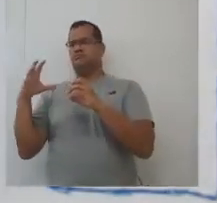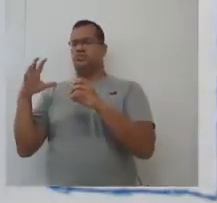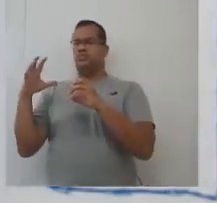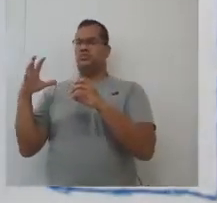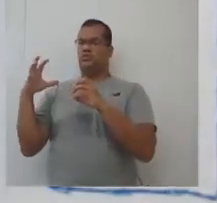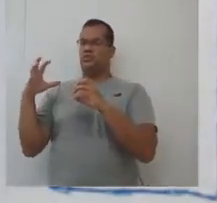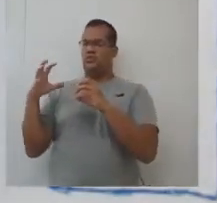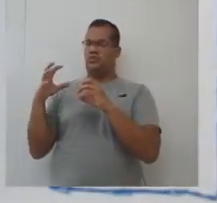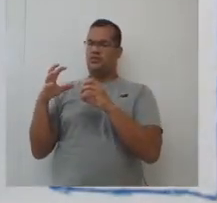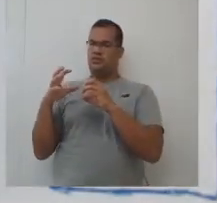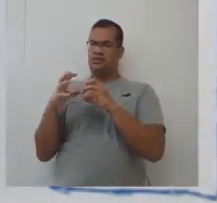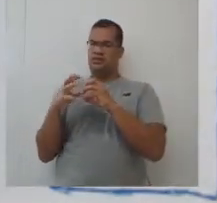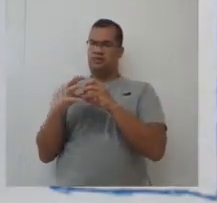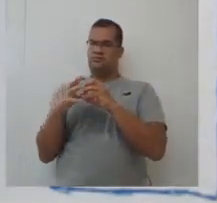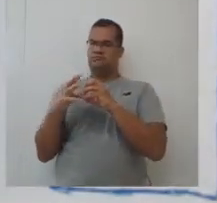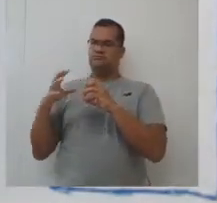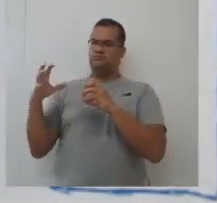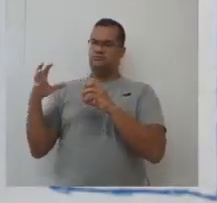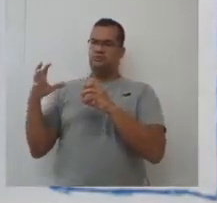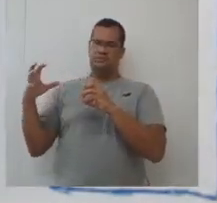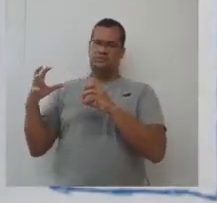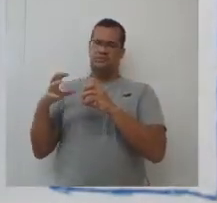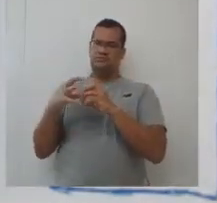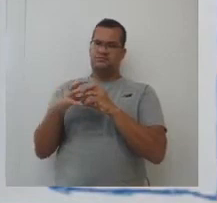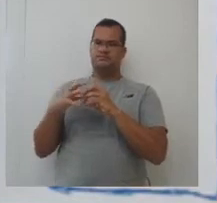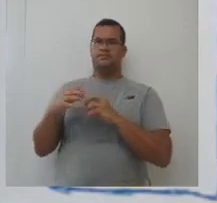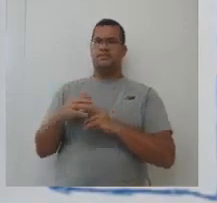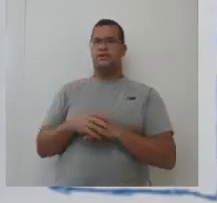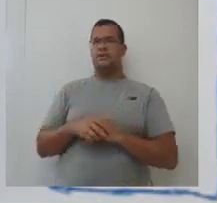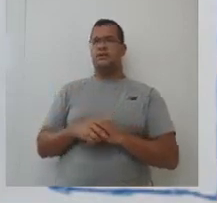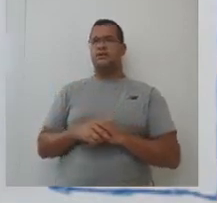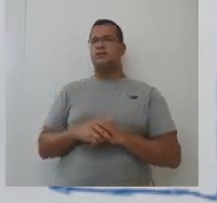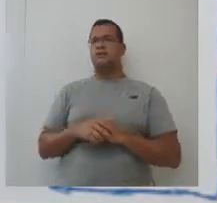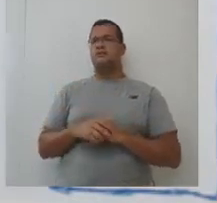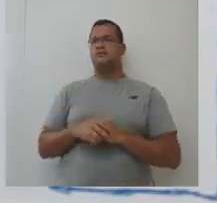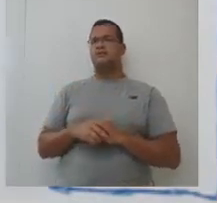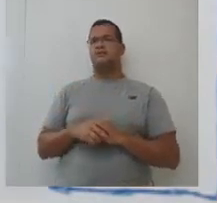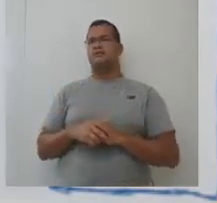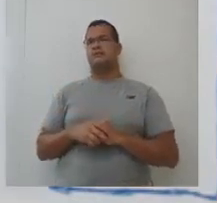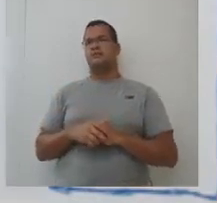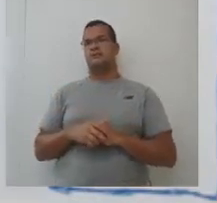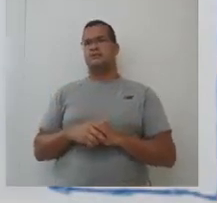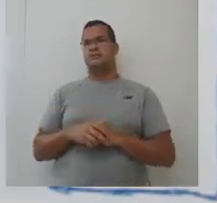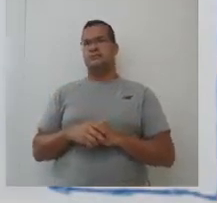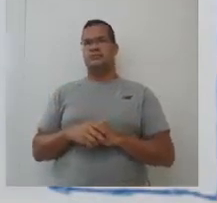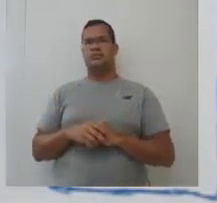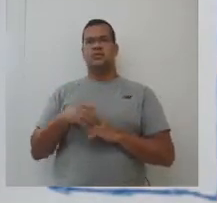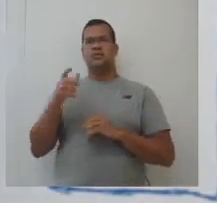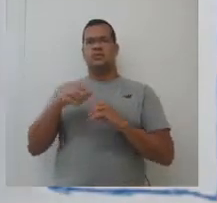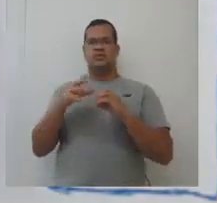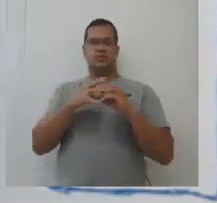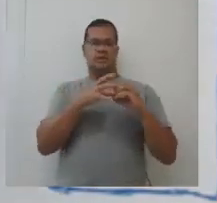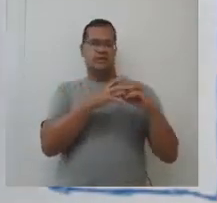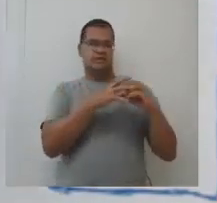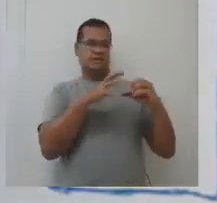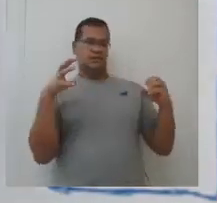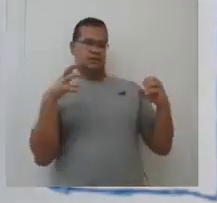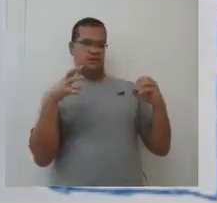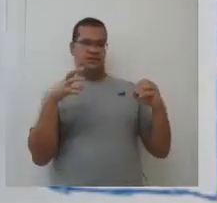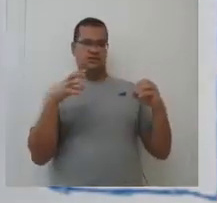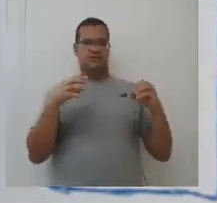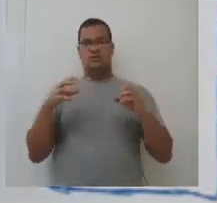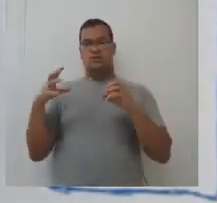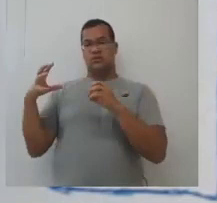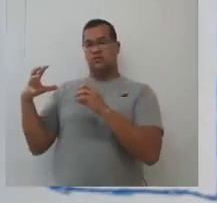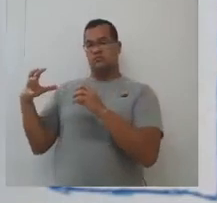converge. Convergir. Campo que converge. Ou seja, enquanto um é de afastamento, o outro é um campo